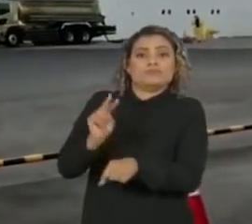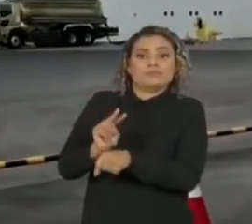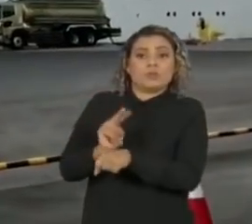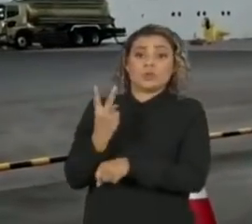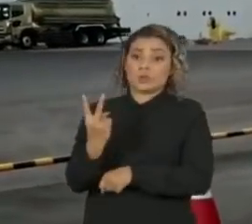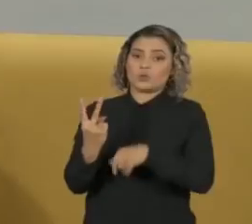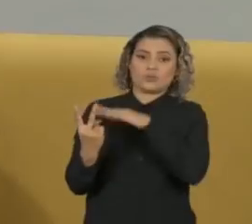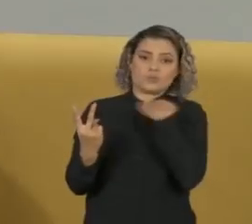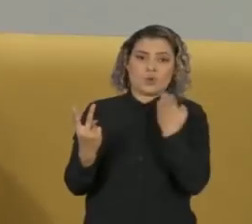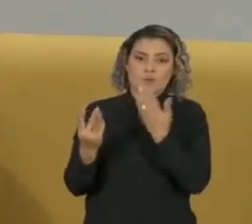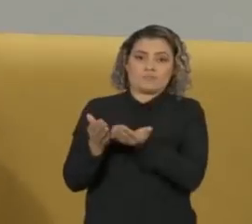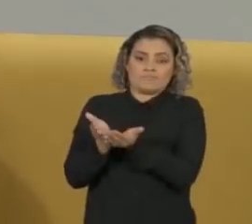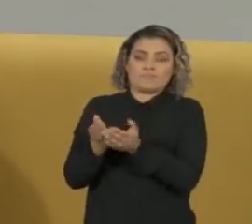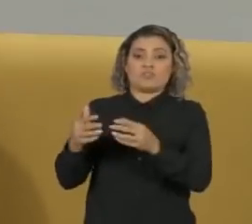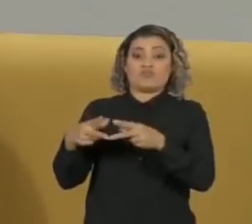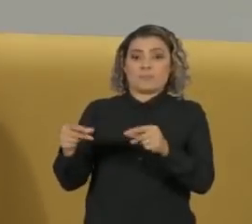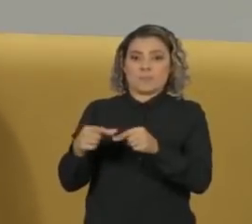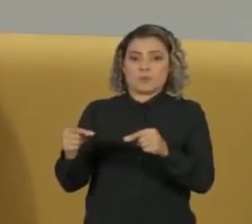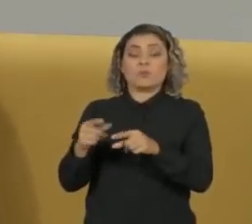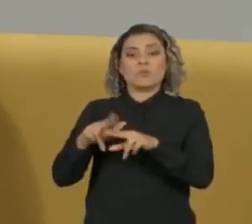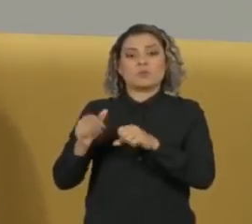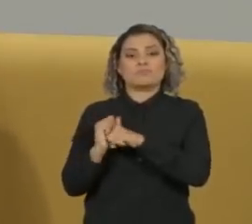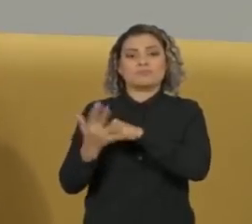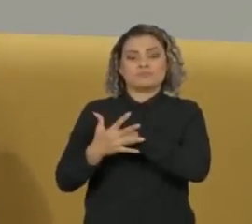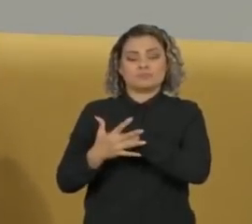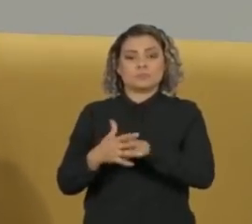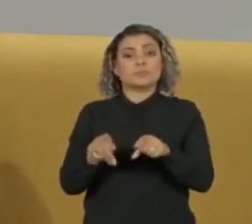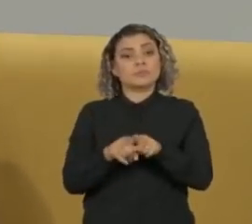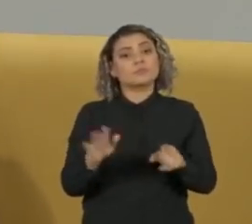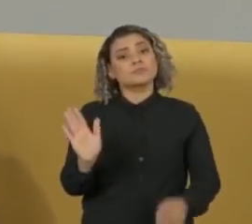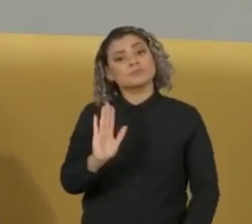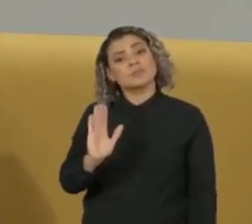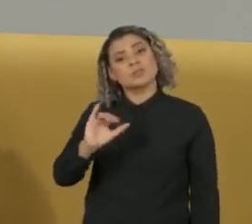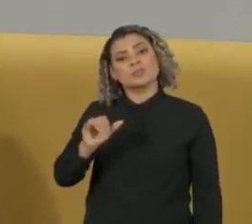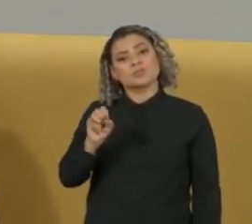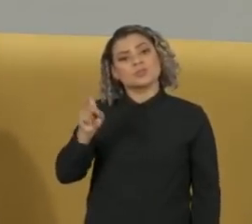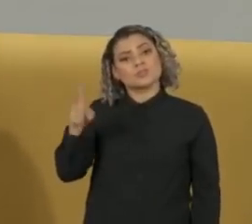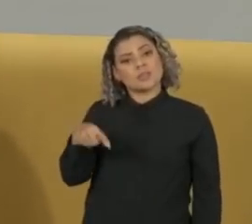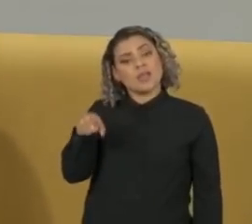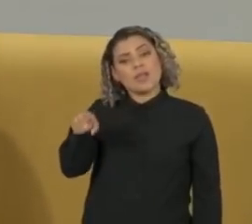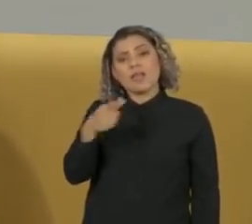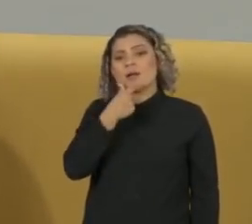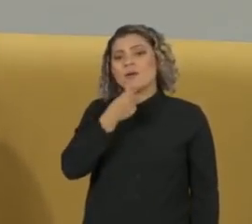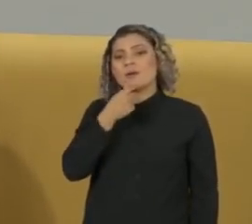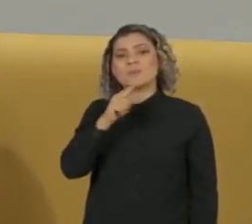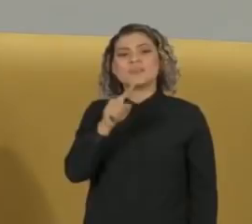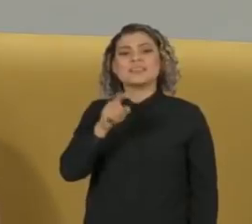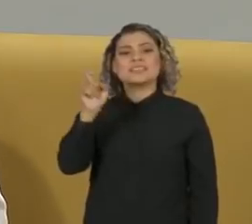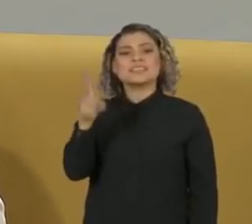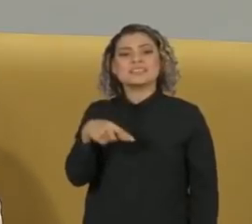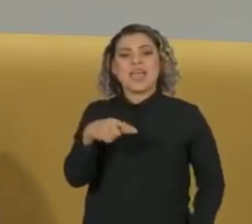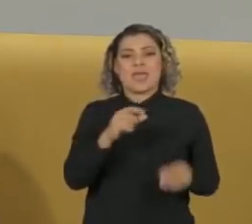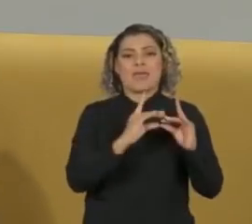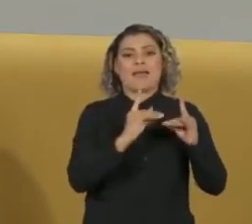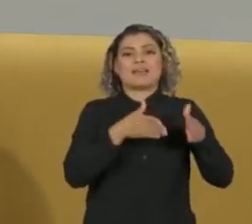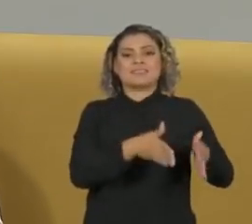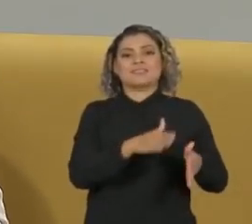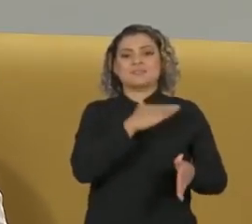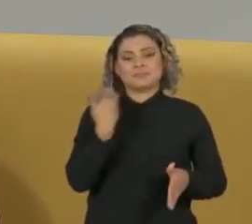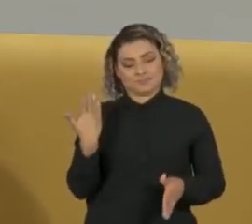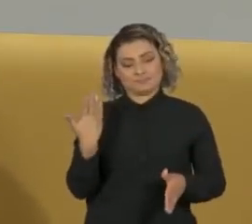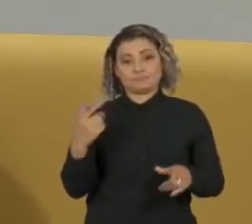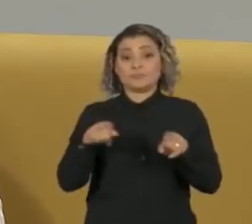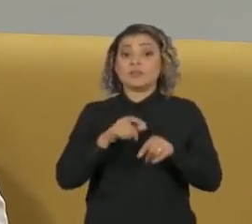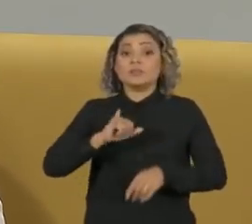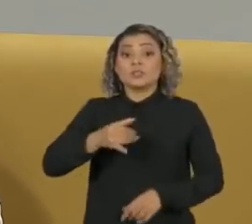Covid-19. E ainda o adeus a José Mojica Marins, o eterno Zé do Caixão. JC1 Cultura